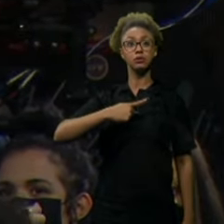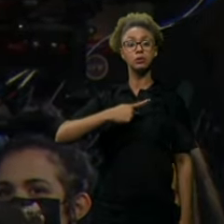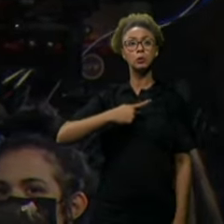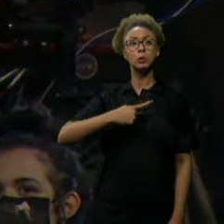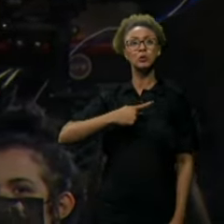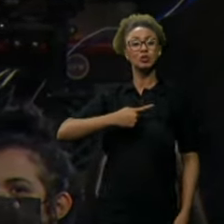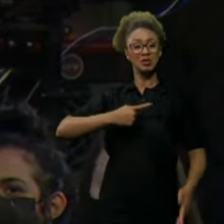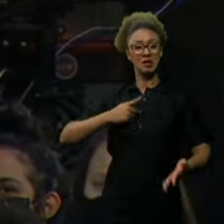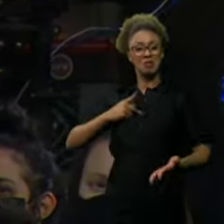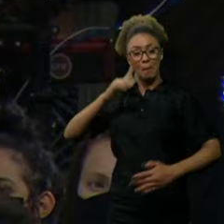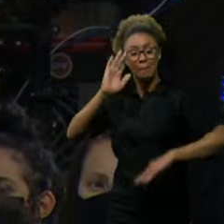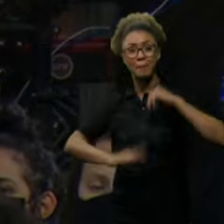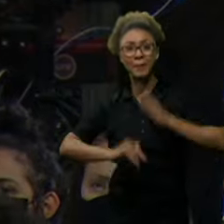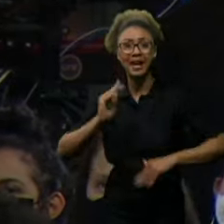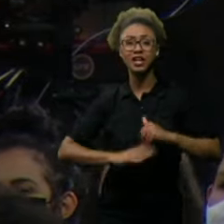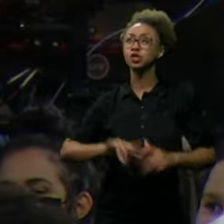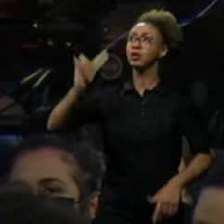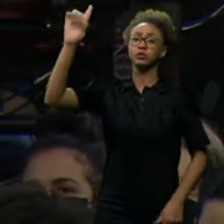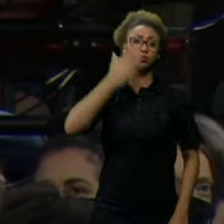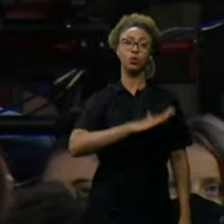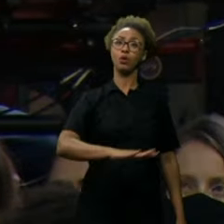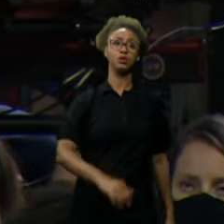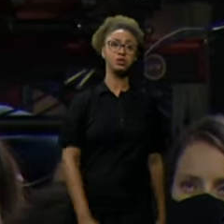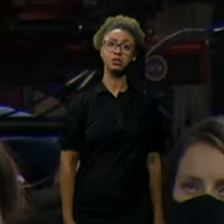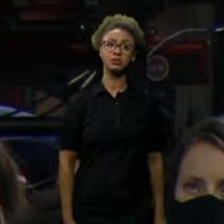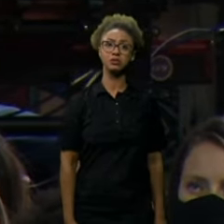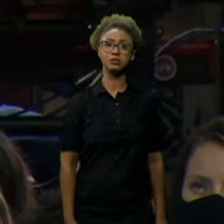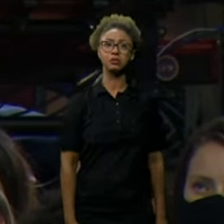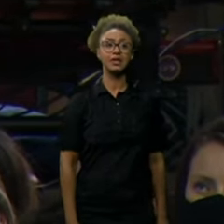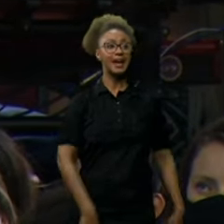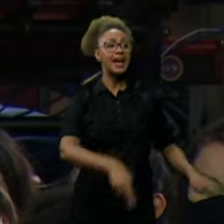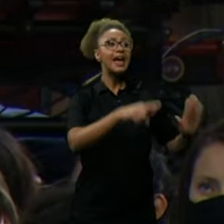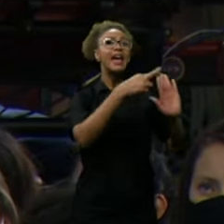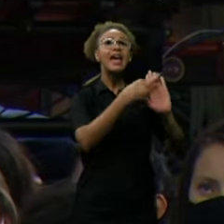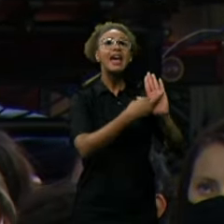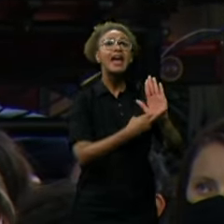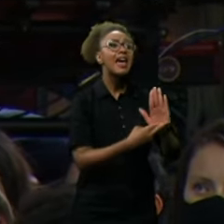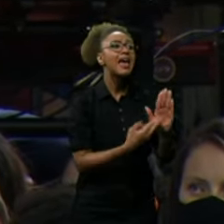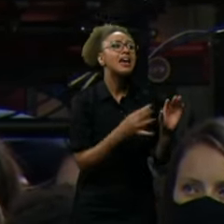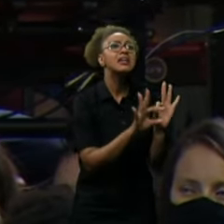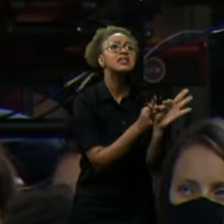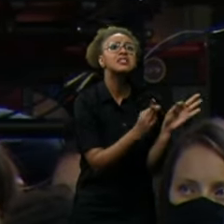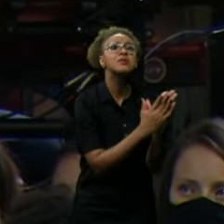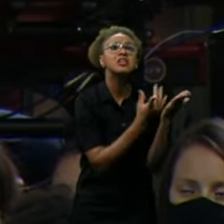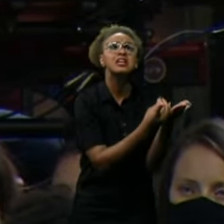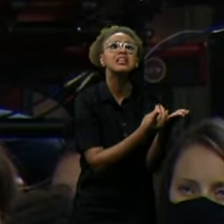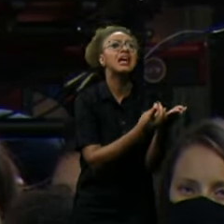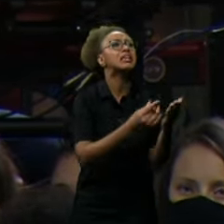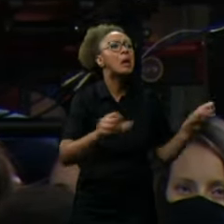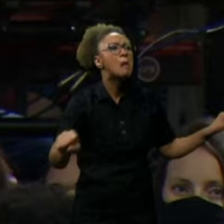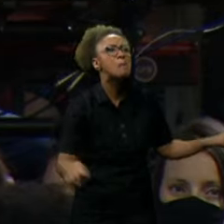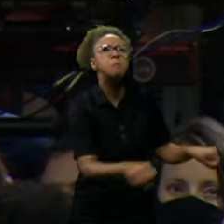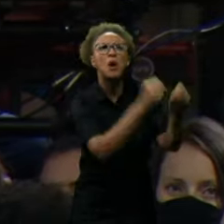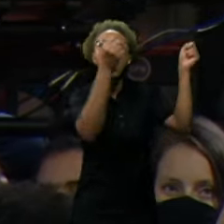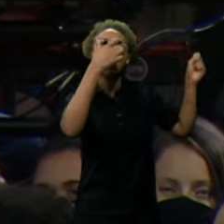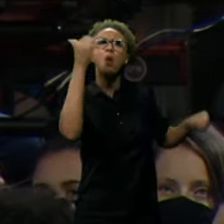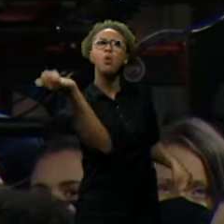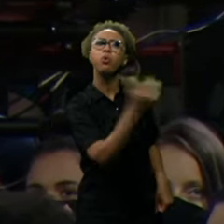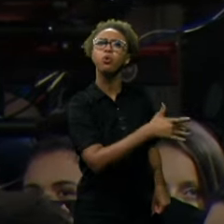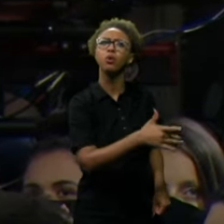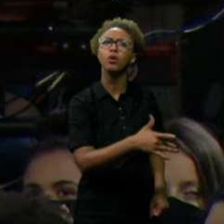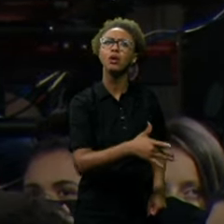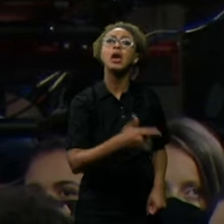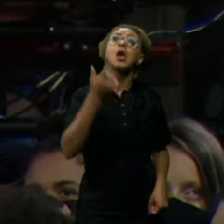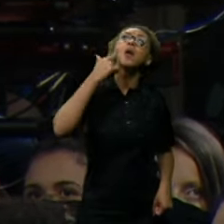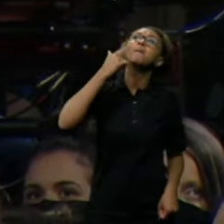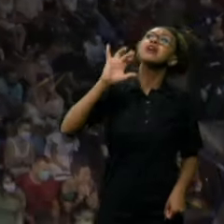tem que ter agradado ao Senhor e quebrando princípios para ver promessa e se cumprir em quando Deus na verdade está dizendo sem